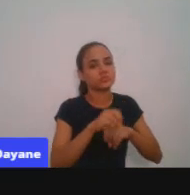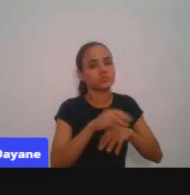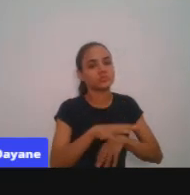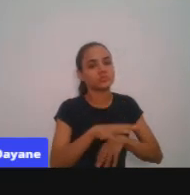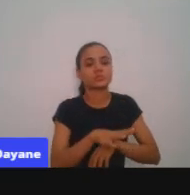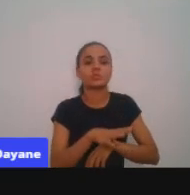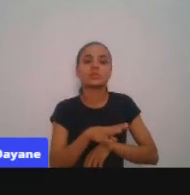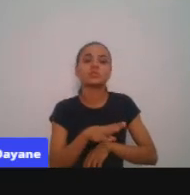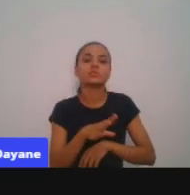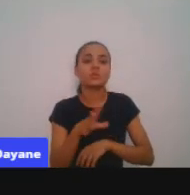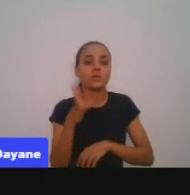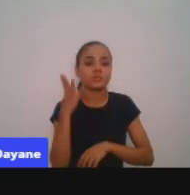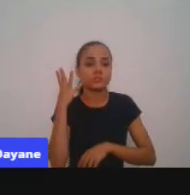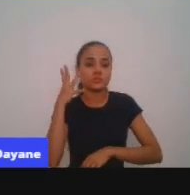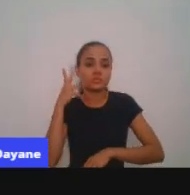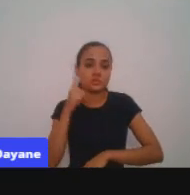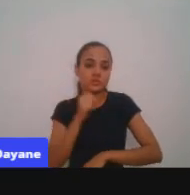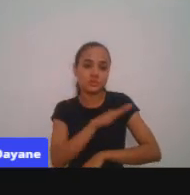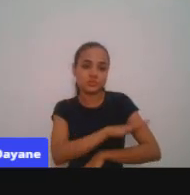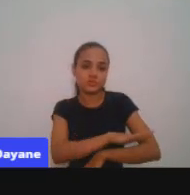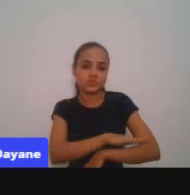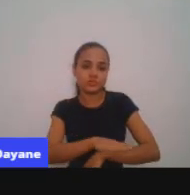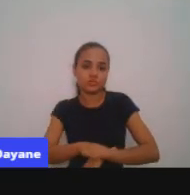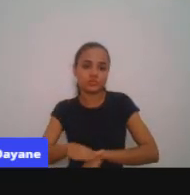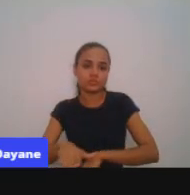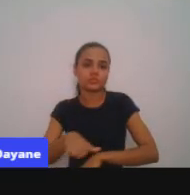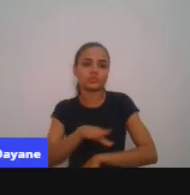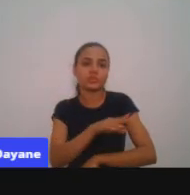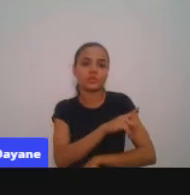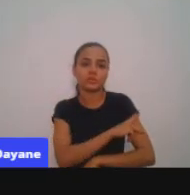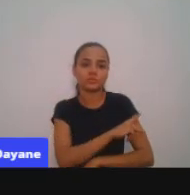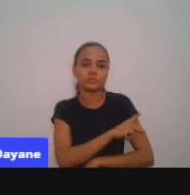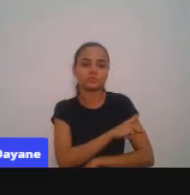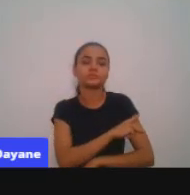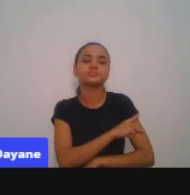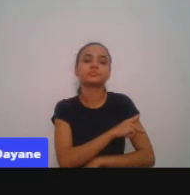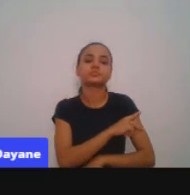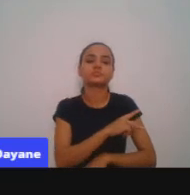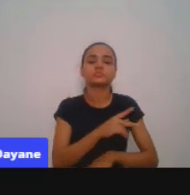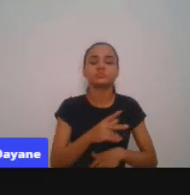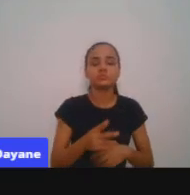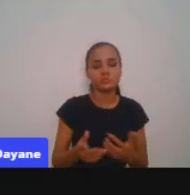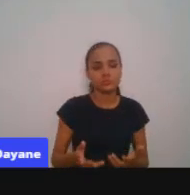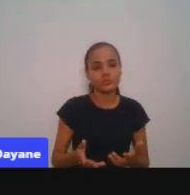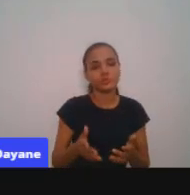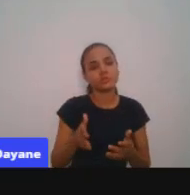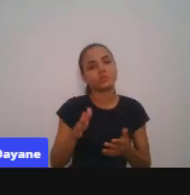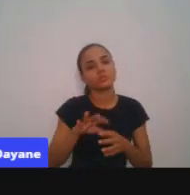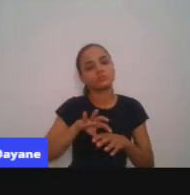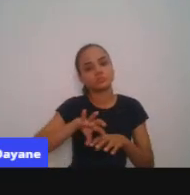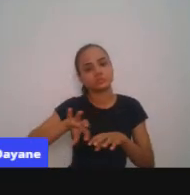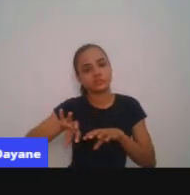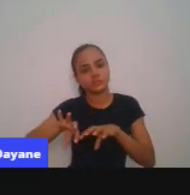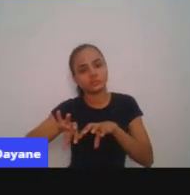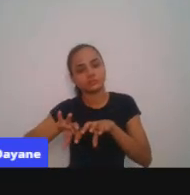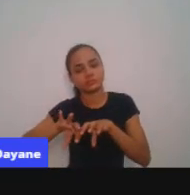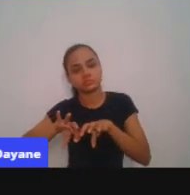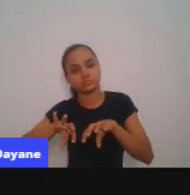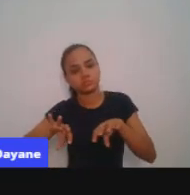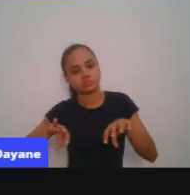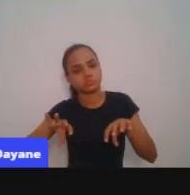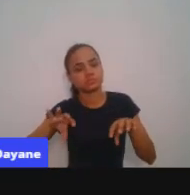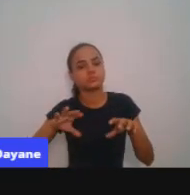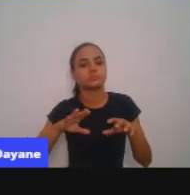um caderno base, ele é um ponto de partida para o trabalho com essas crianças. Né? E um outro desafio que também